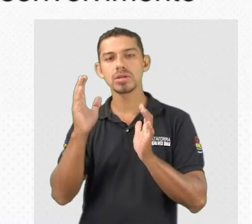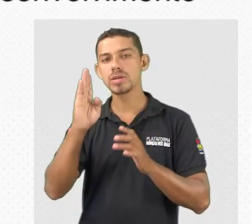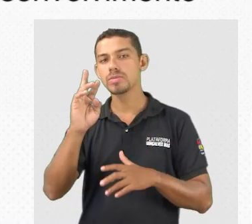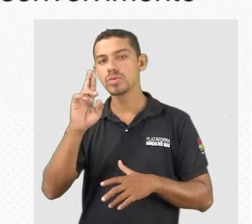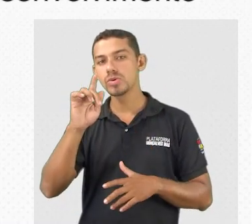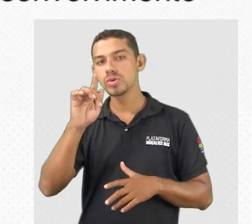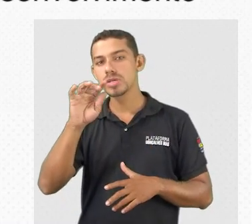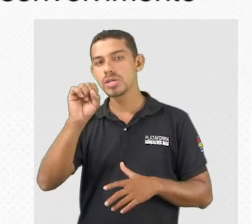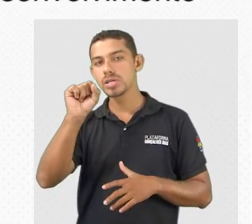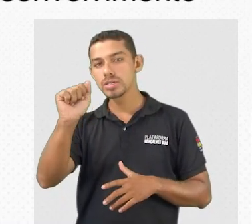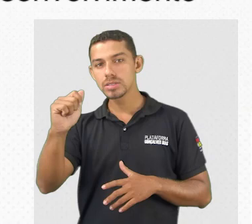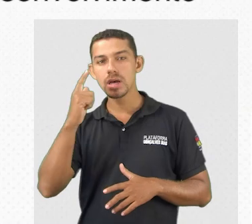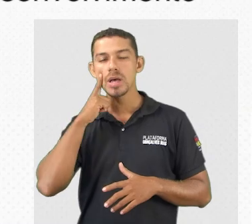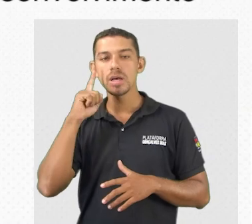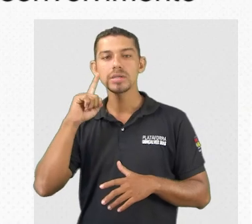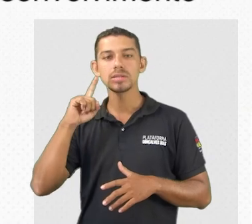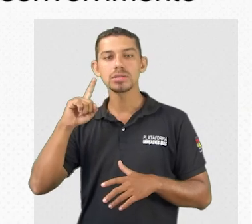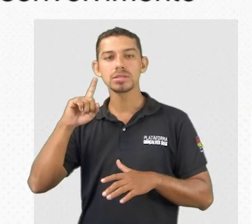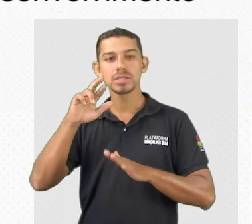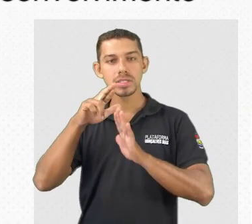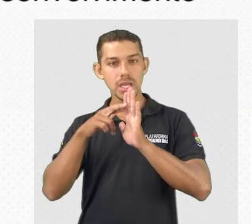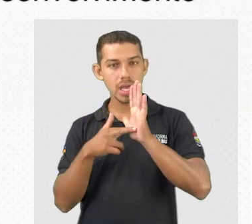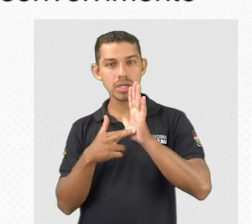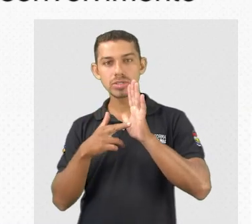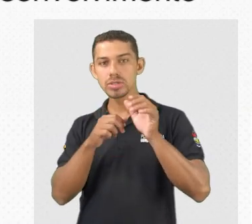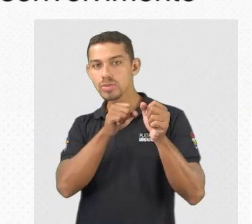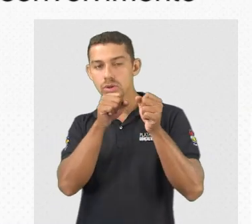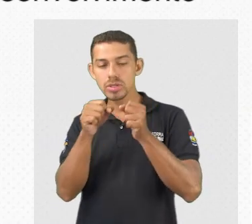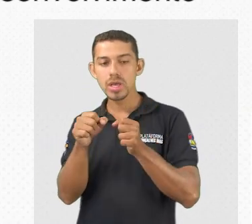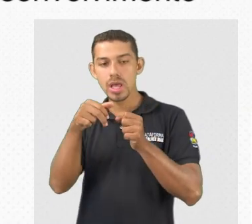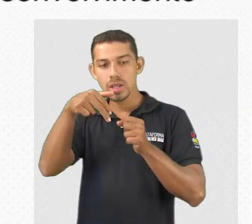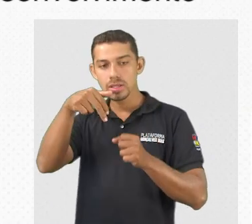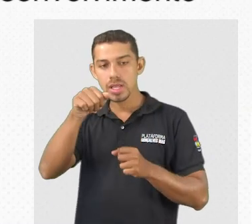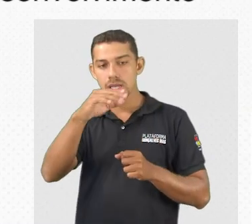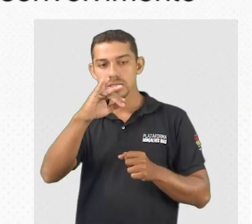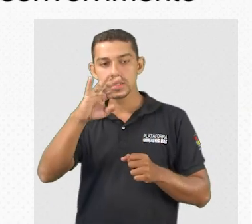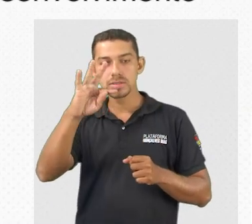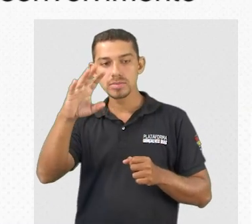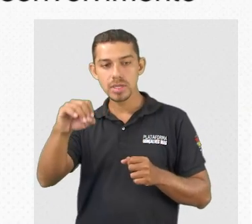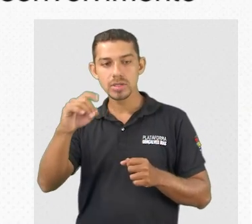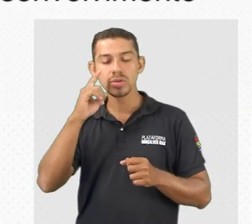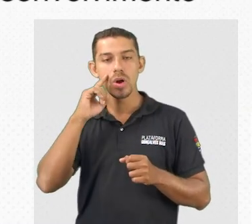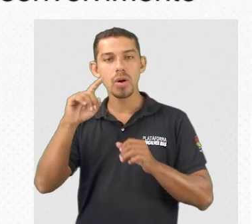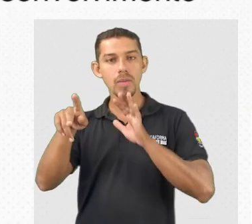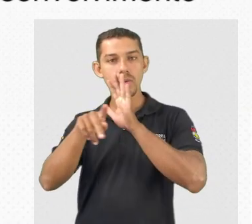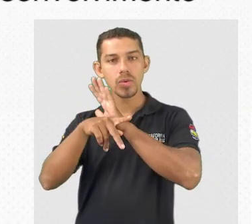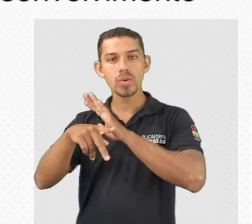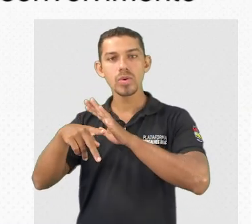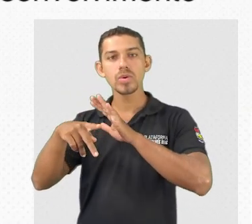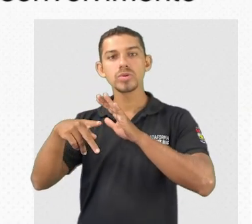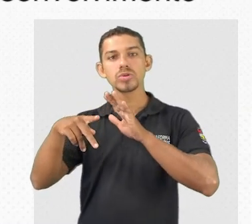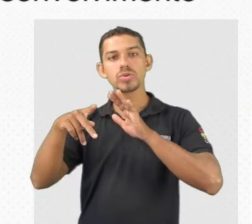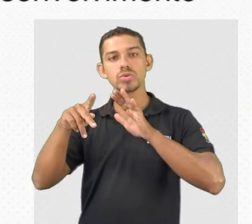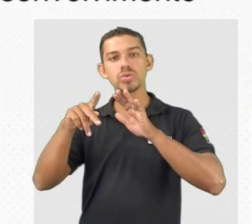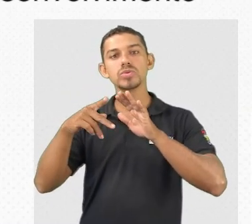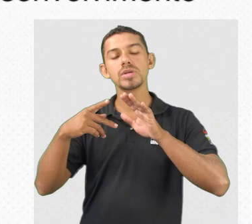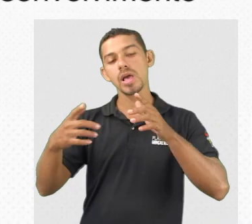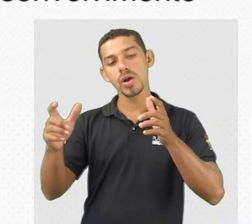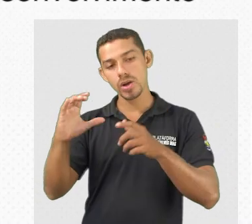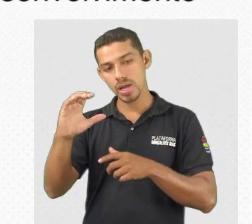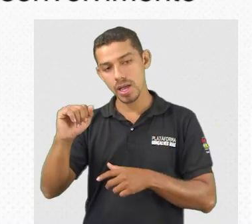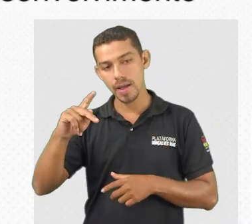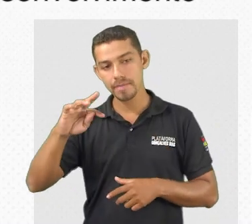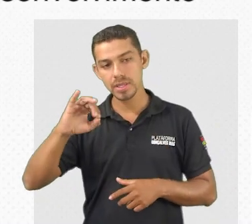que o critério de poder deixa de ser o nascimento ou a propriedade rural e passa a ser o capital,